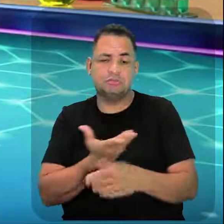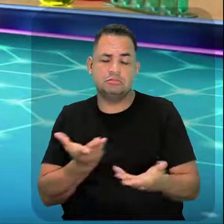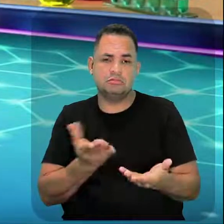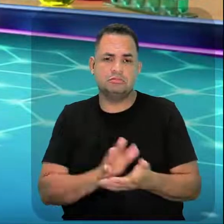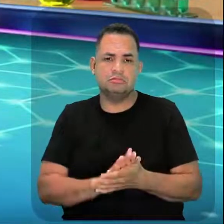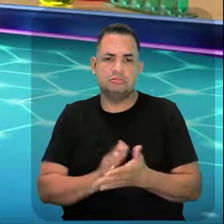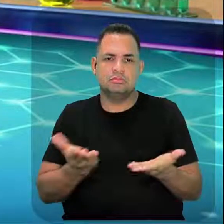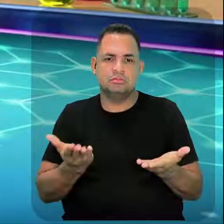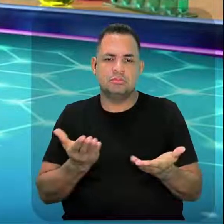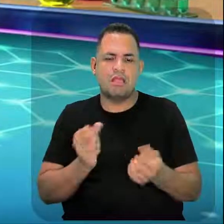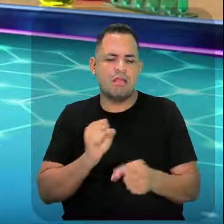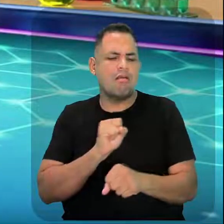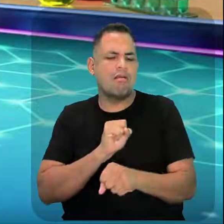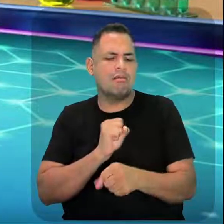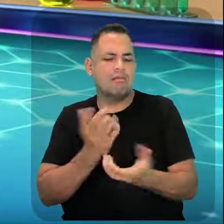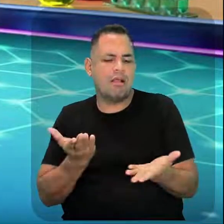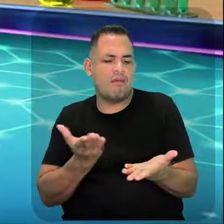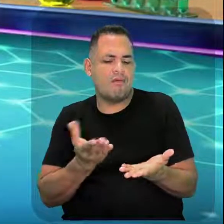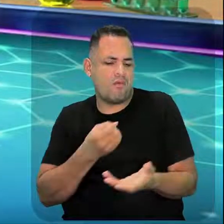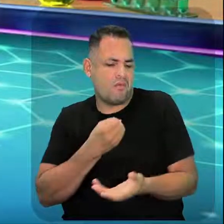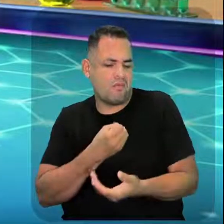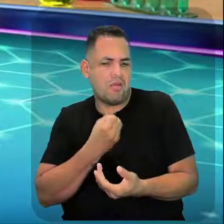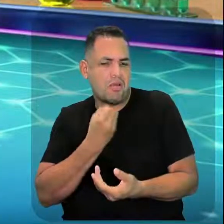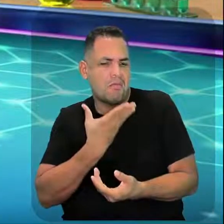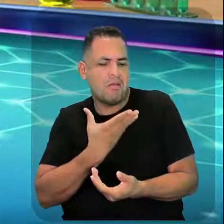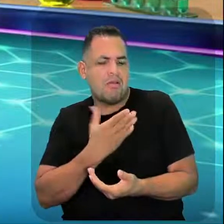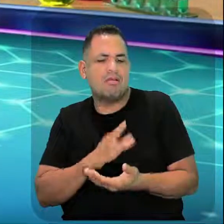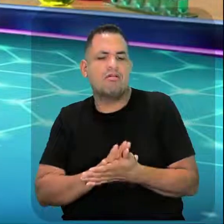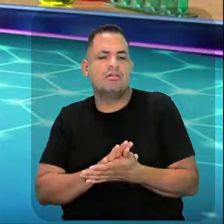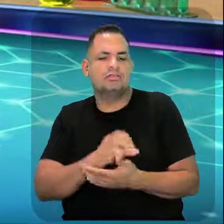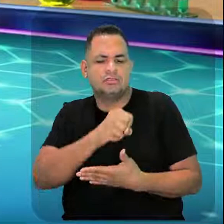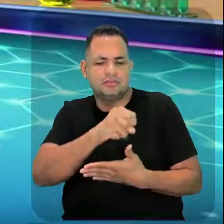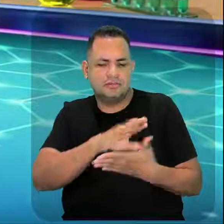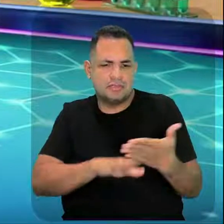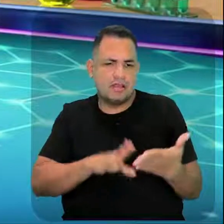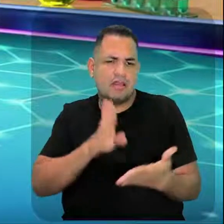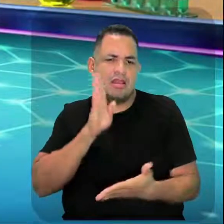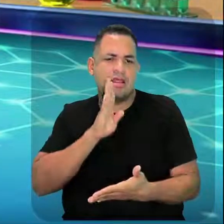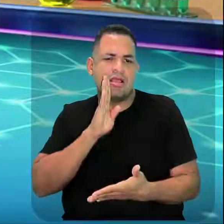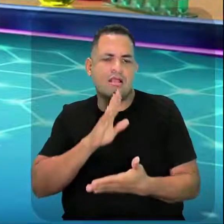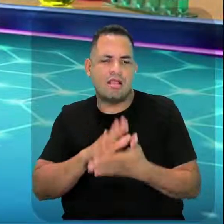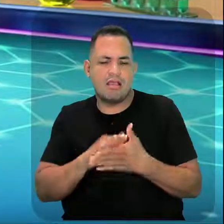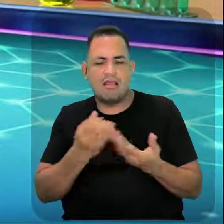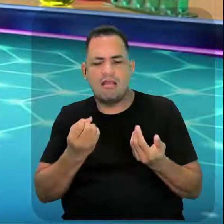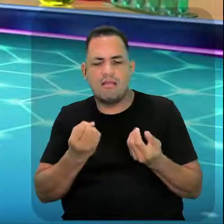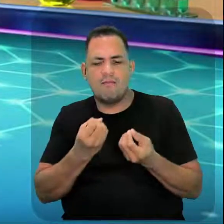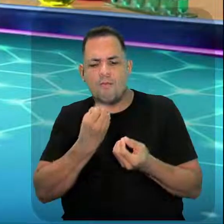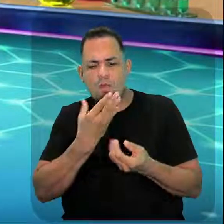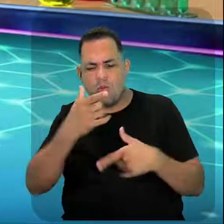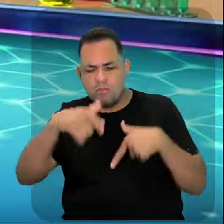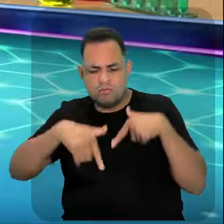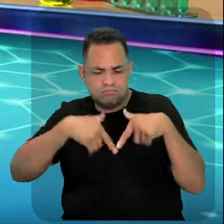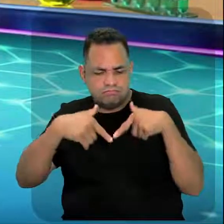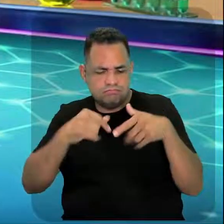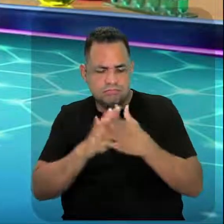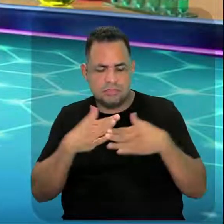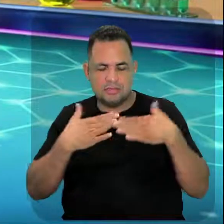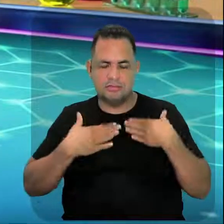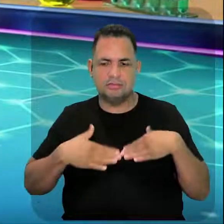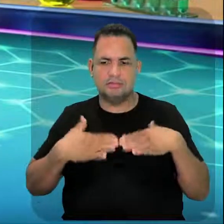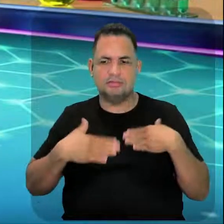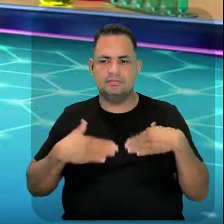por enquanto a gente está de boa, né? Umas atividades bem light, bem gostosinhas que dá para a gente trabalhar